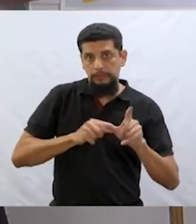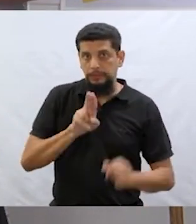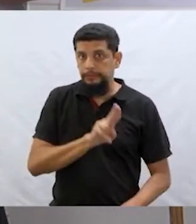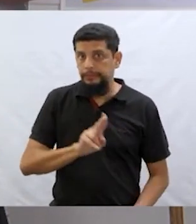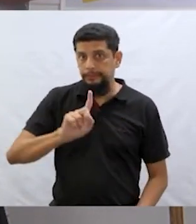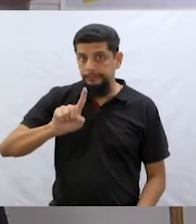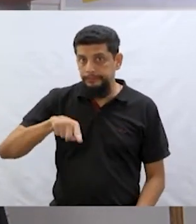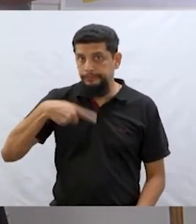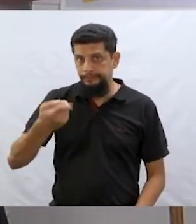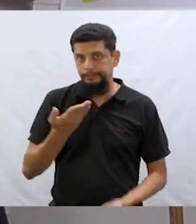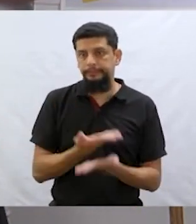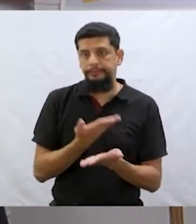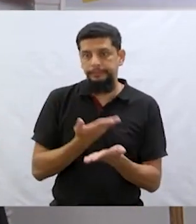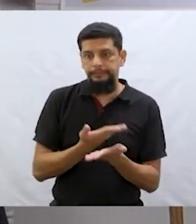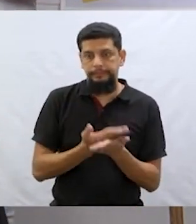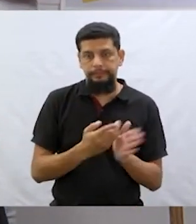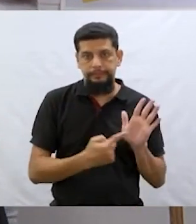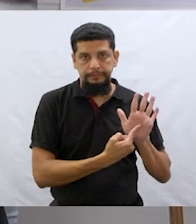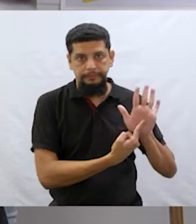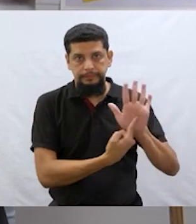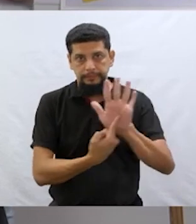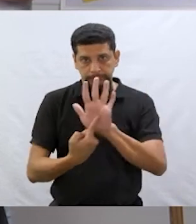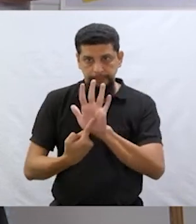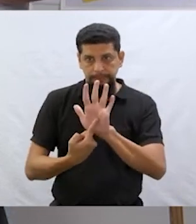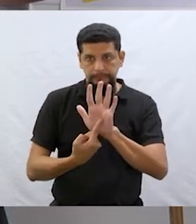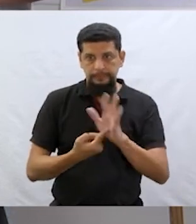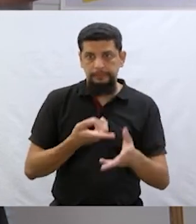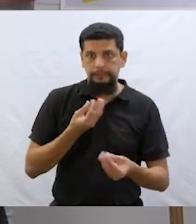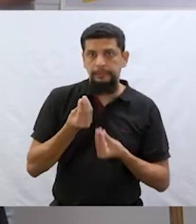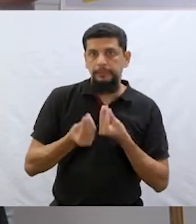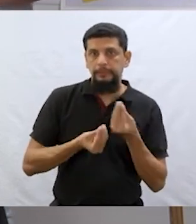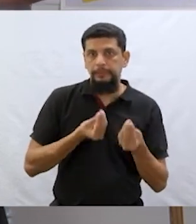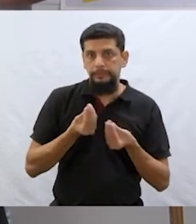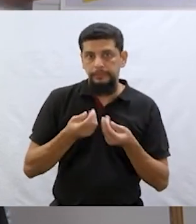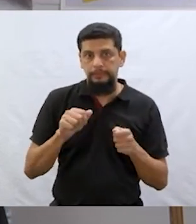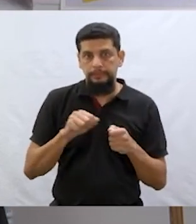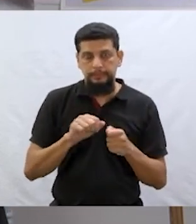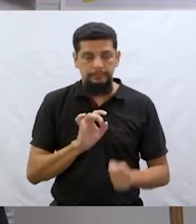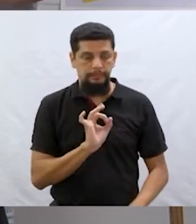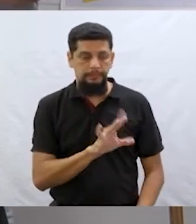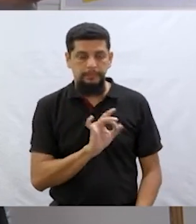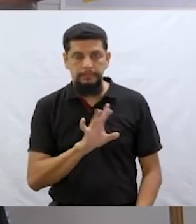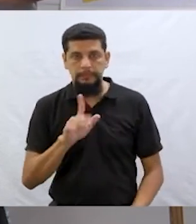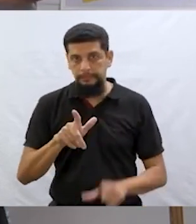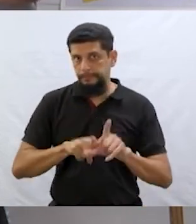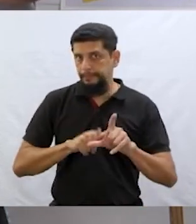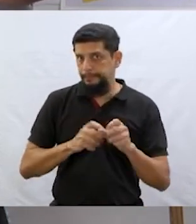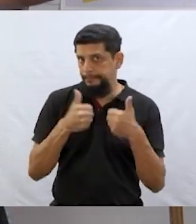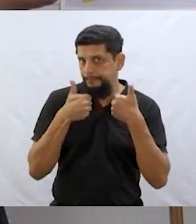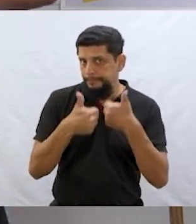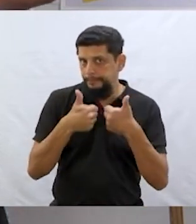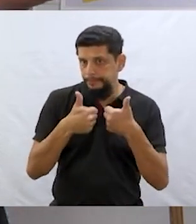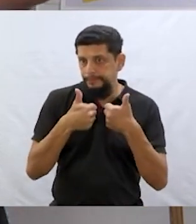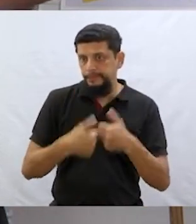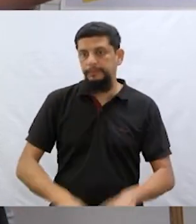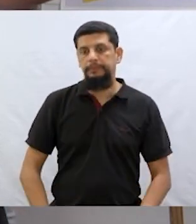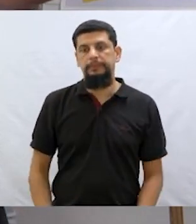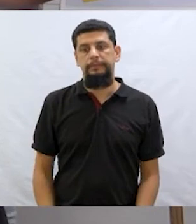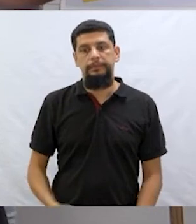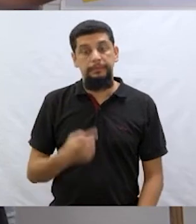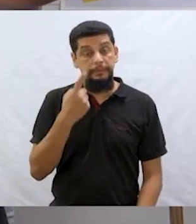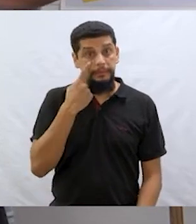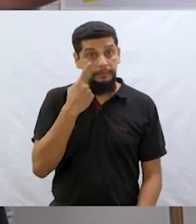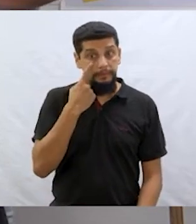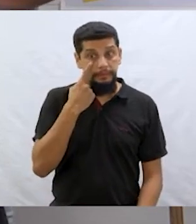utilizar nas próximas aulas. Então, ela vai estar mostrando para vocês ali como que tem que ficar cada uma dessas letrinhas, tá bom? Como que é,